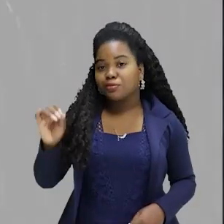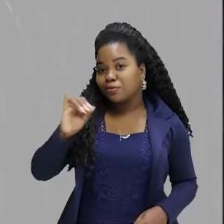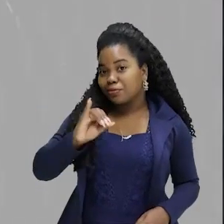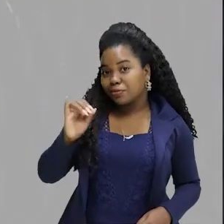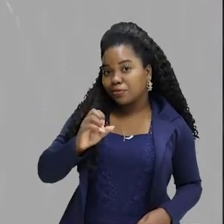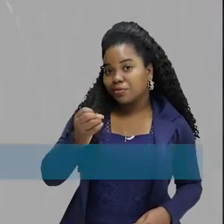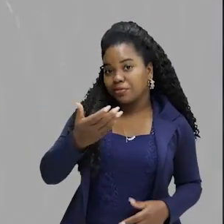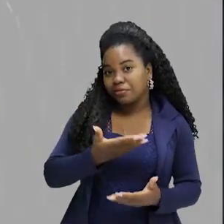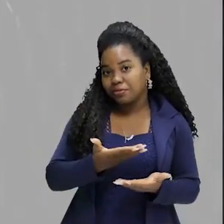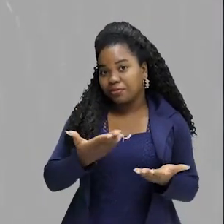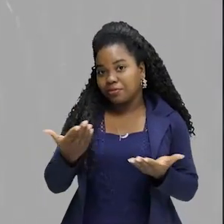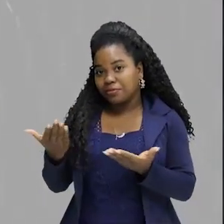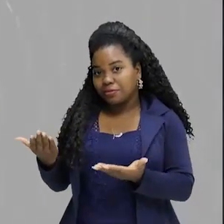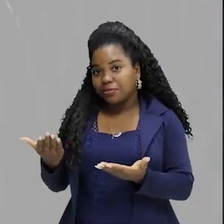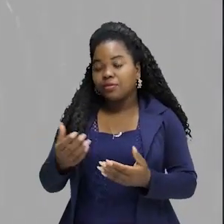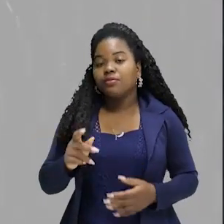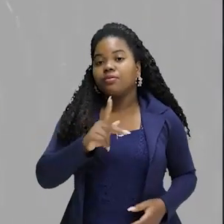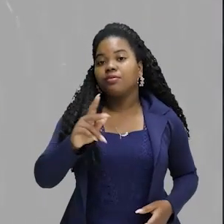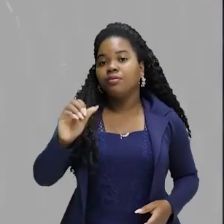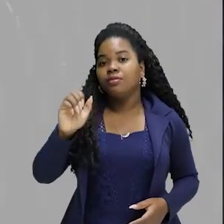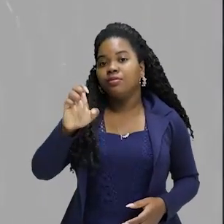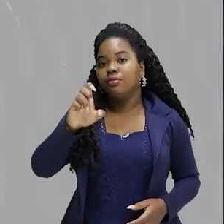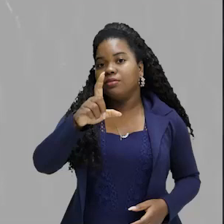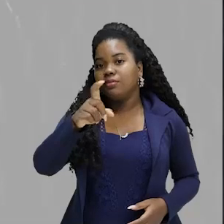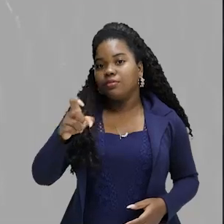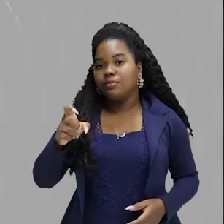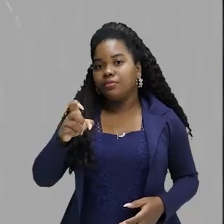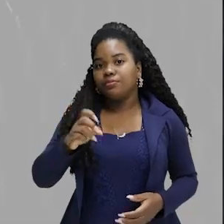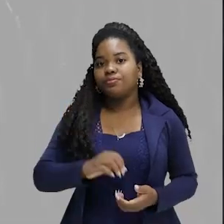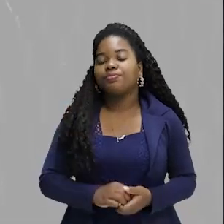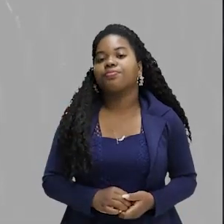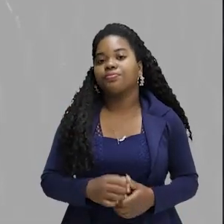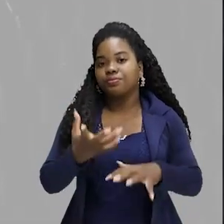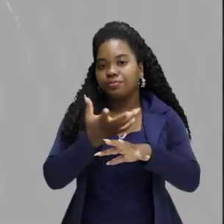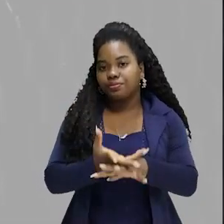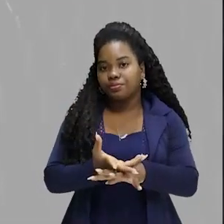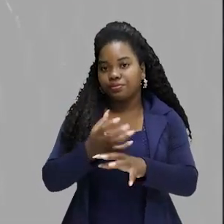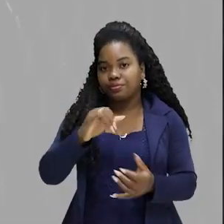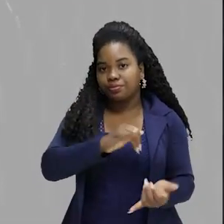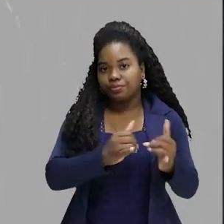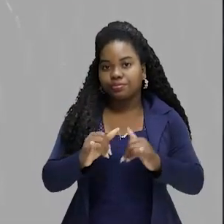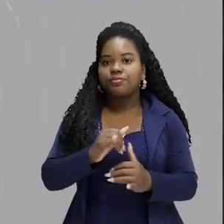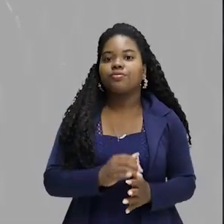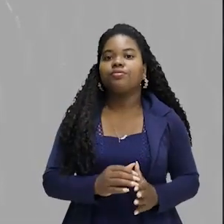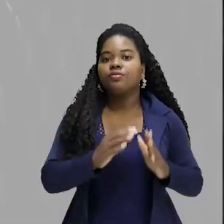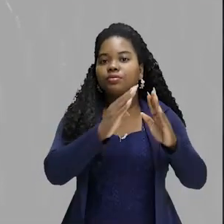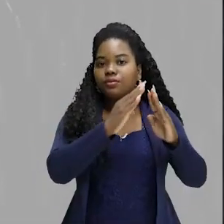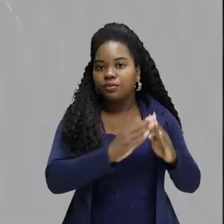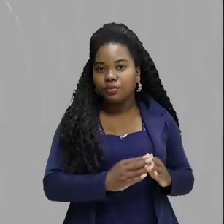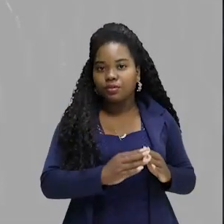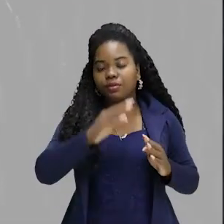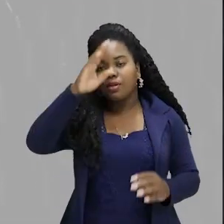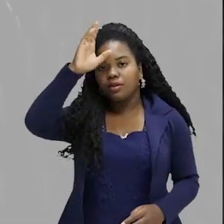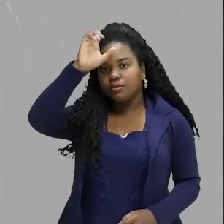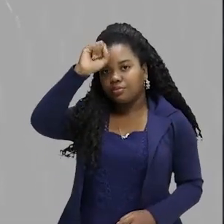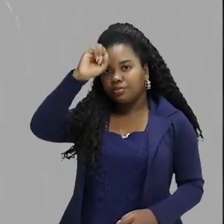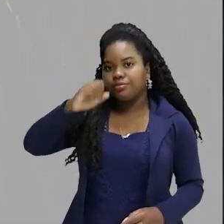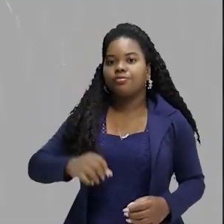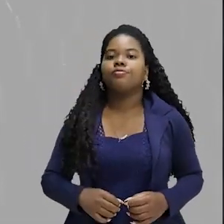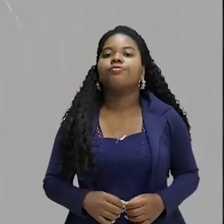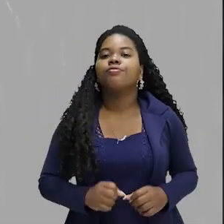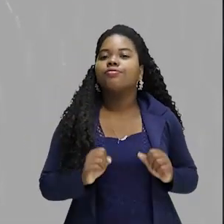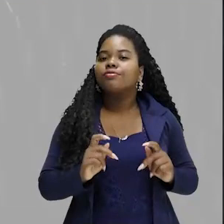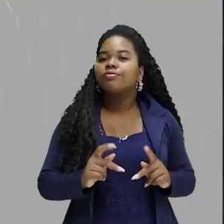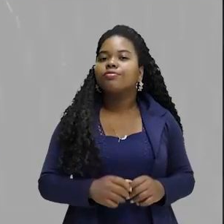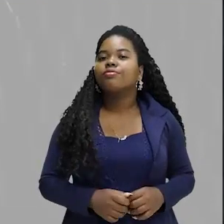Olá, turma! Sejam todos bem-vindos, professor Alex, disciplina Química. Mais uma aula do nosso projeto Fique em Casa Aprendendo.